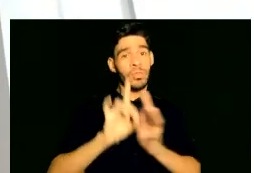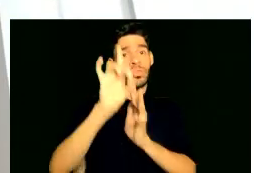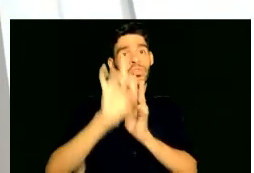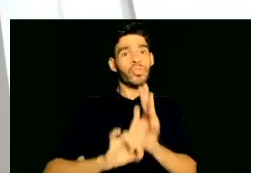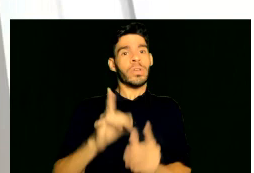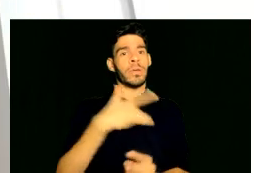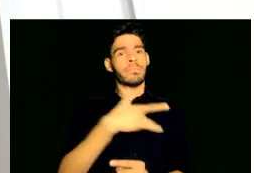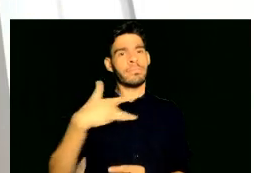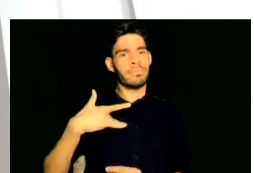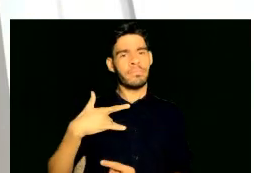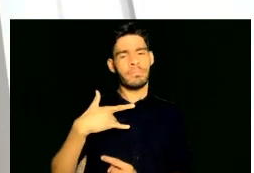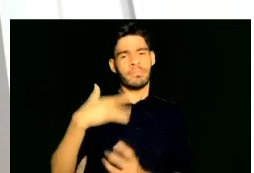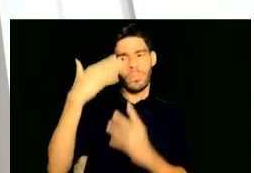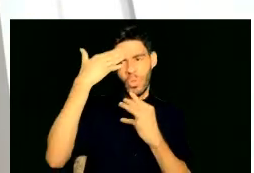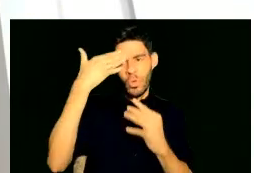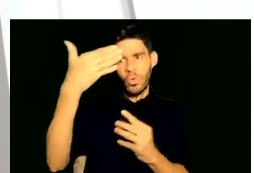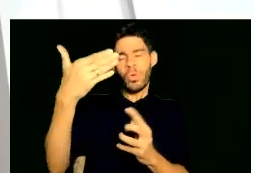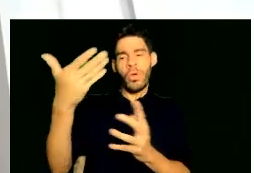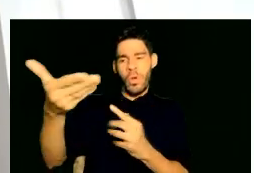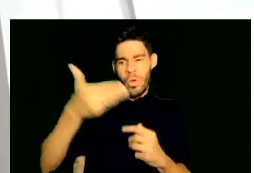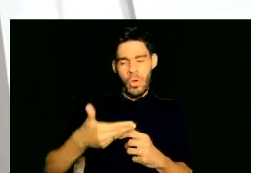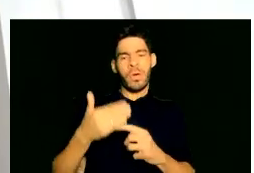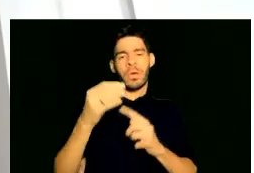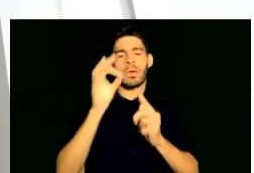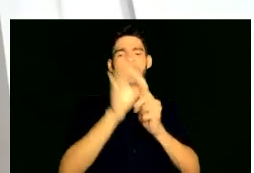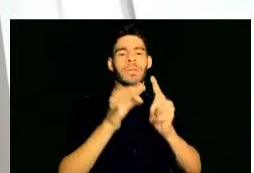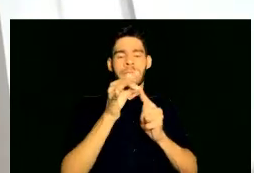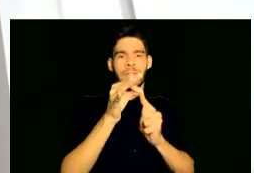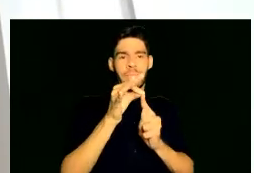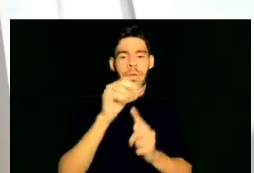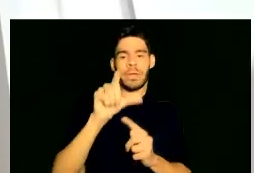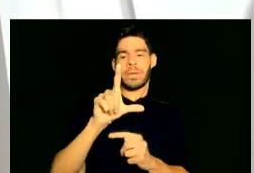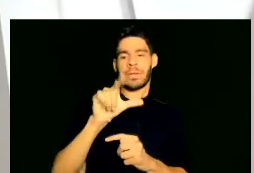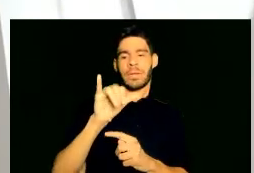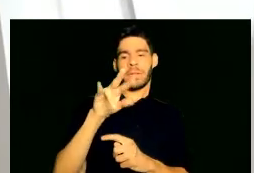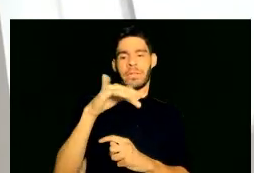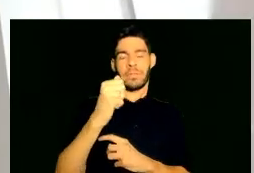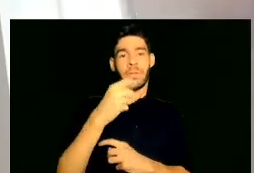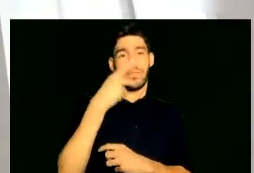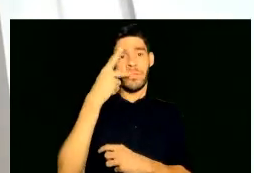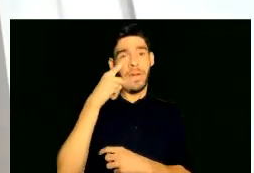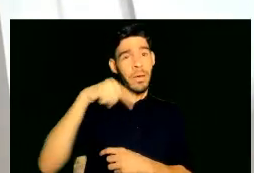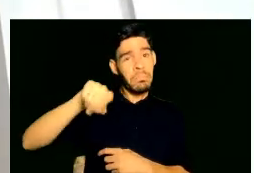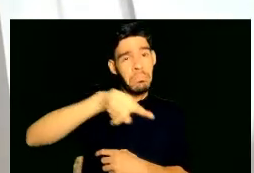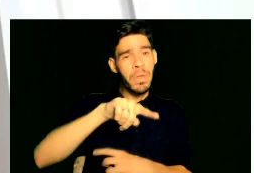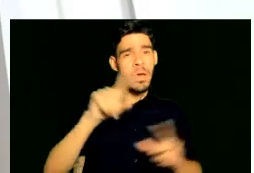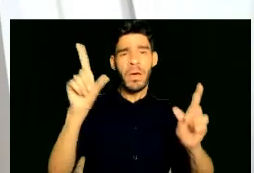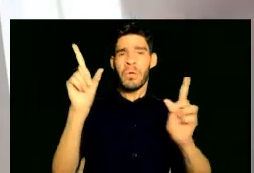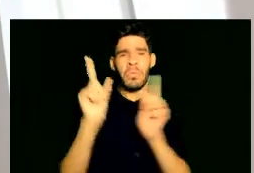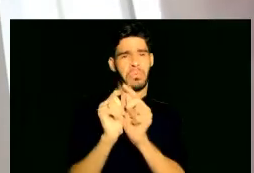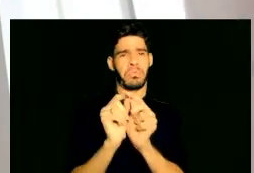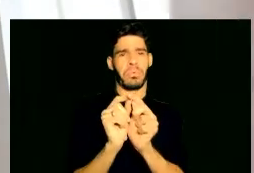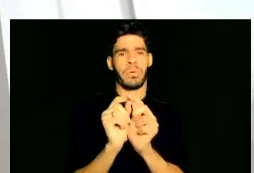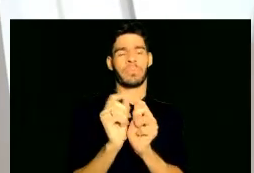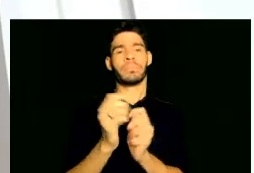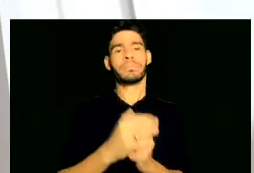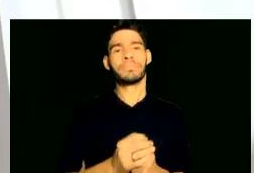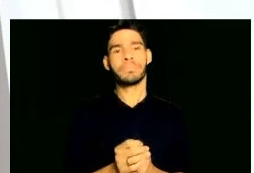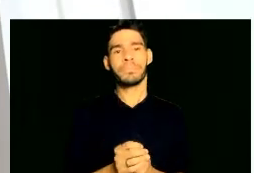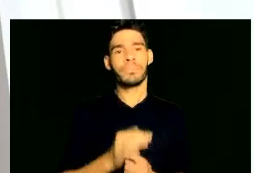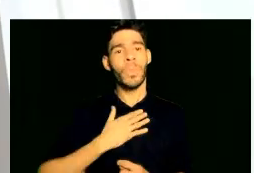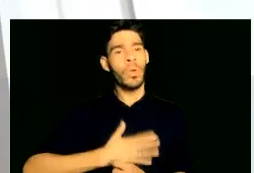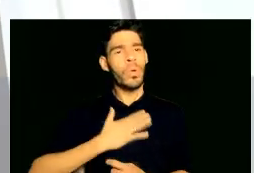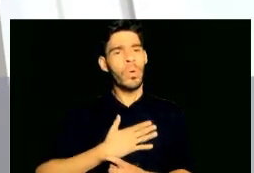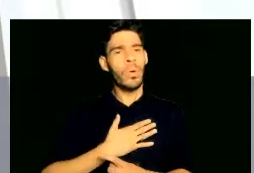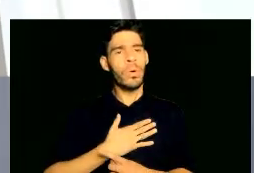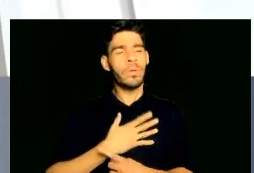especialmente o direito à saúde. Eu agradeço o convite da Image e da desembargadora Inês Soares, e a minha fala para vocês aqui vai ser simples e